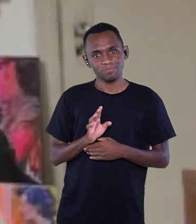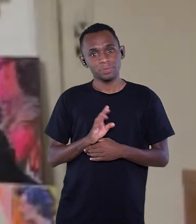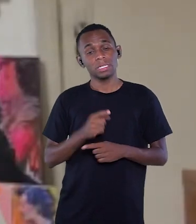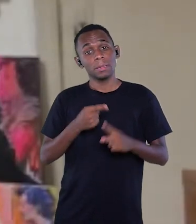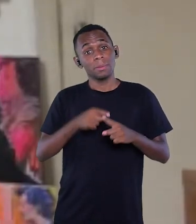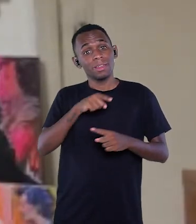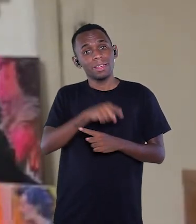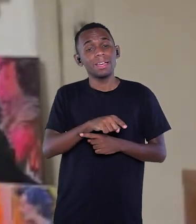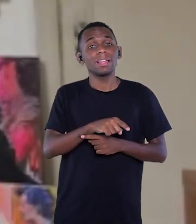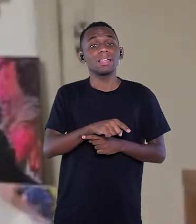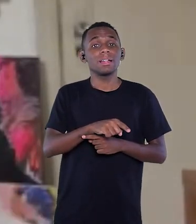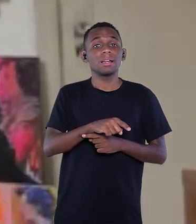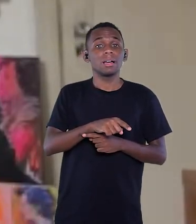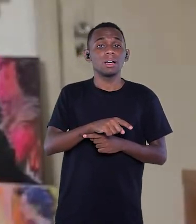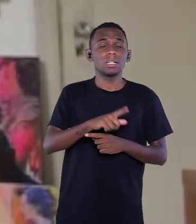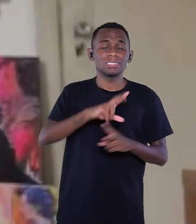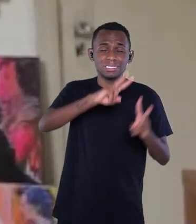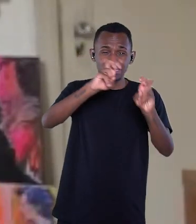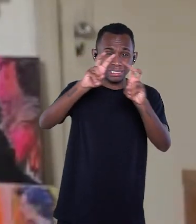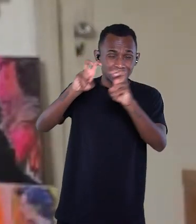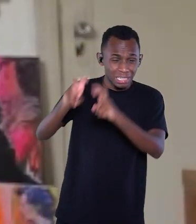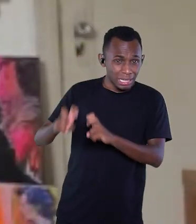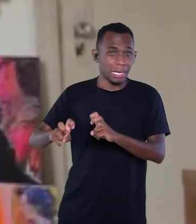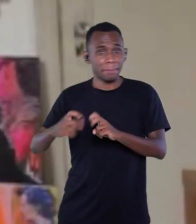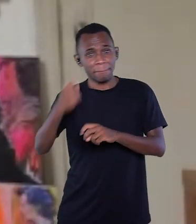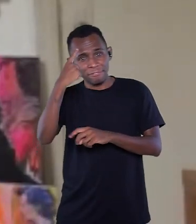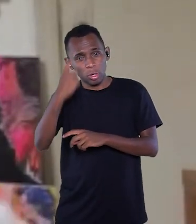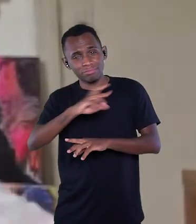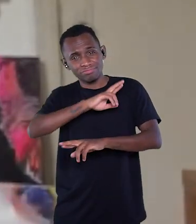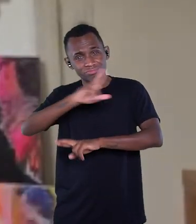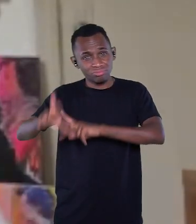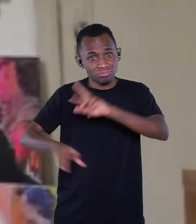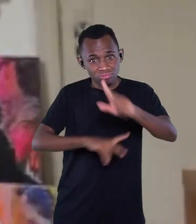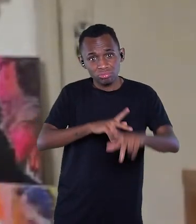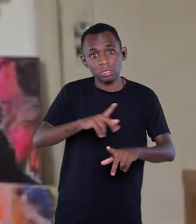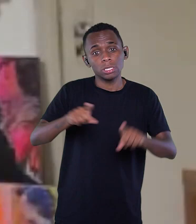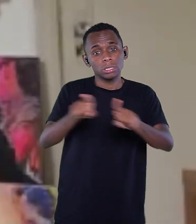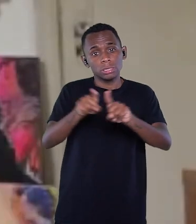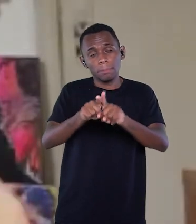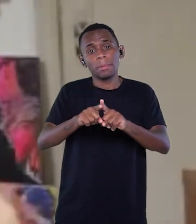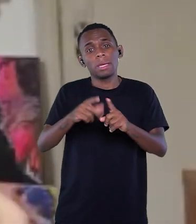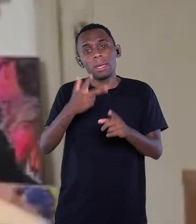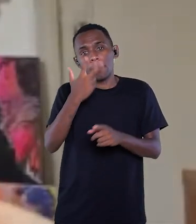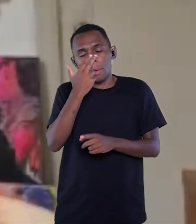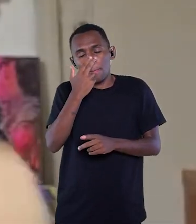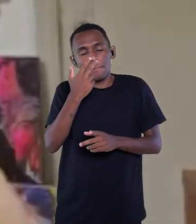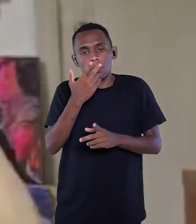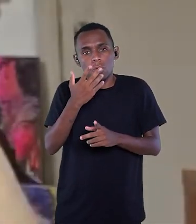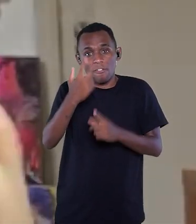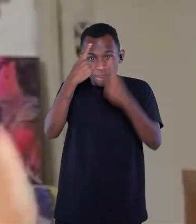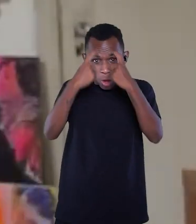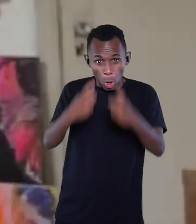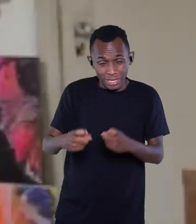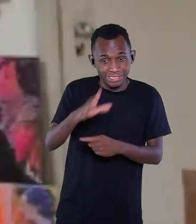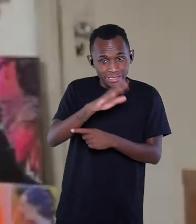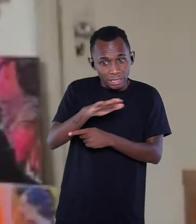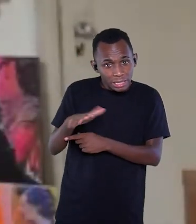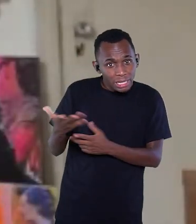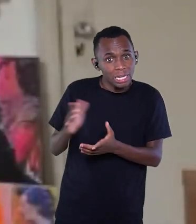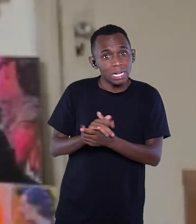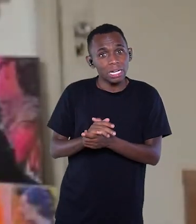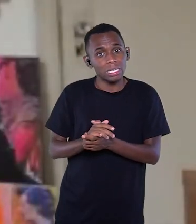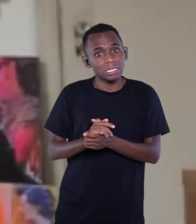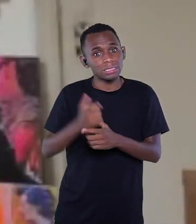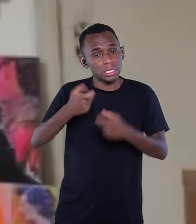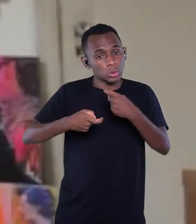Ela trata sobre perversão, ela trata em temáticas sobre pedofilia, ela está falando sobre,